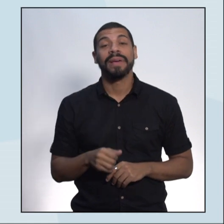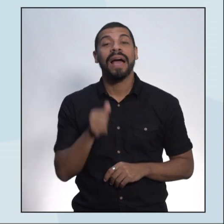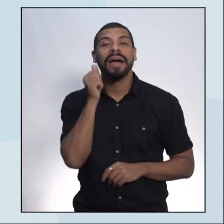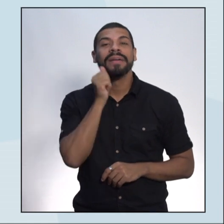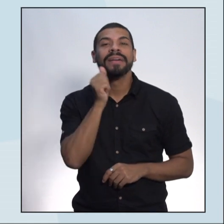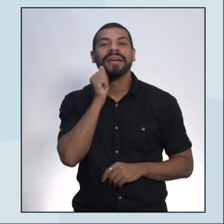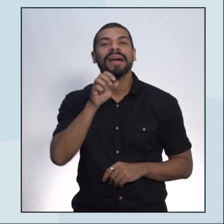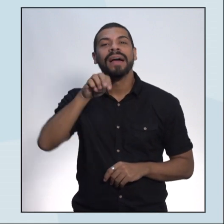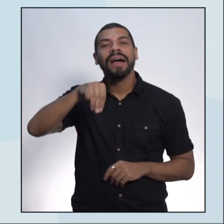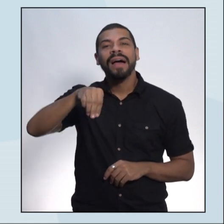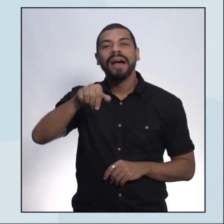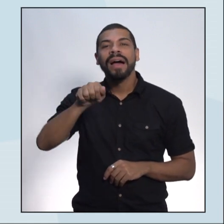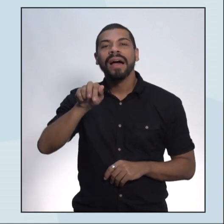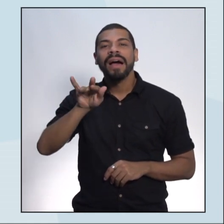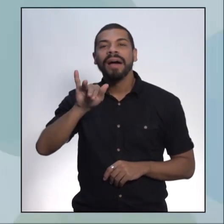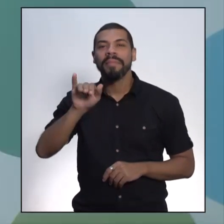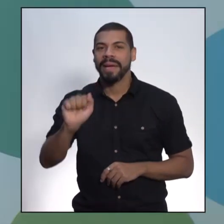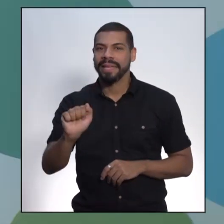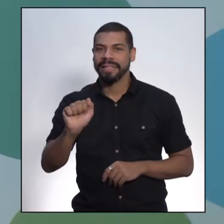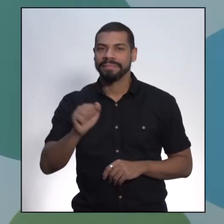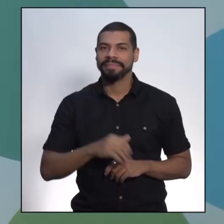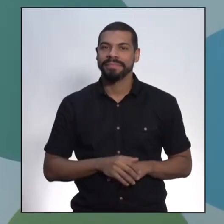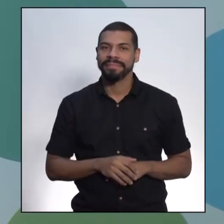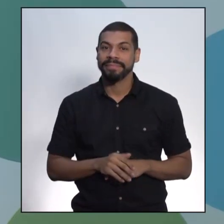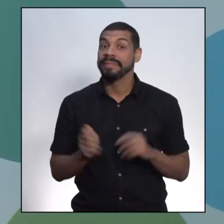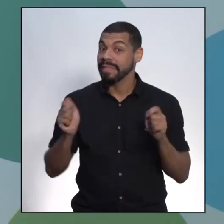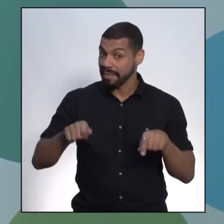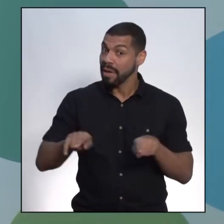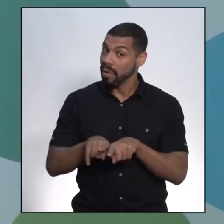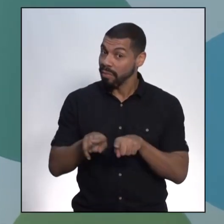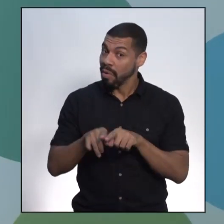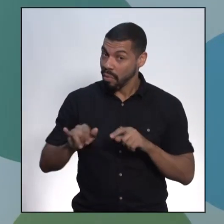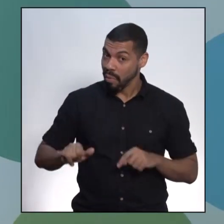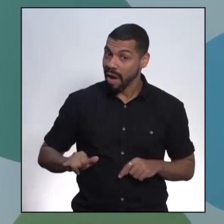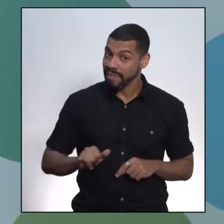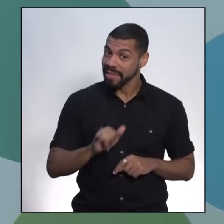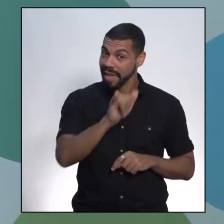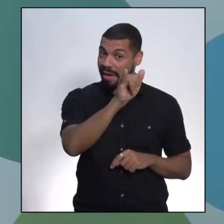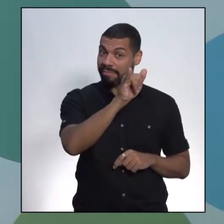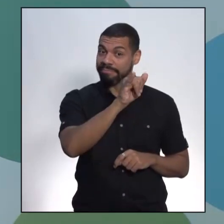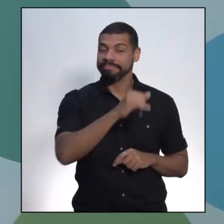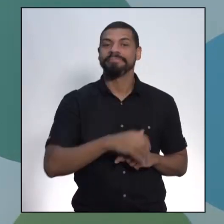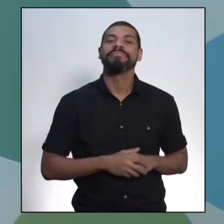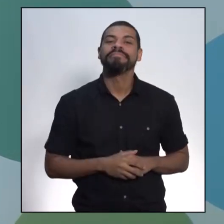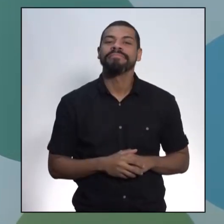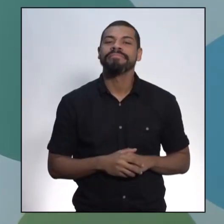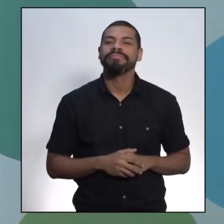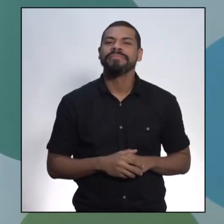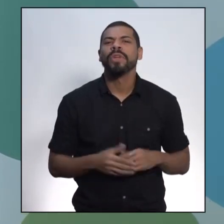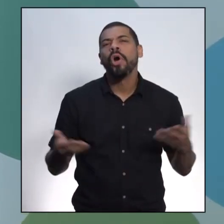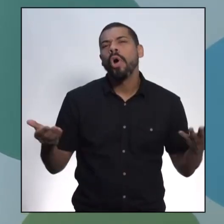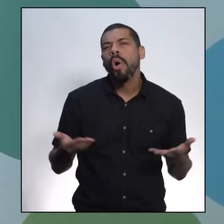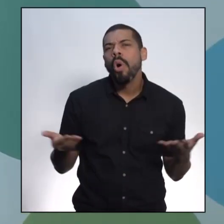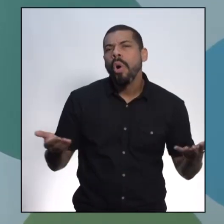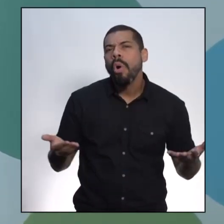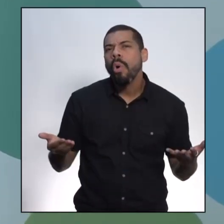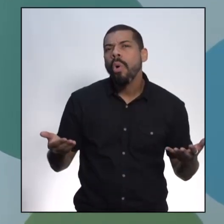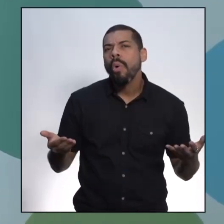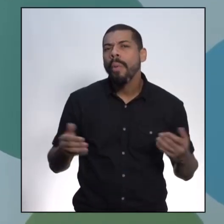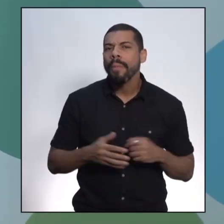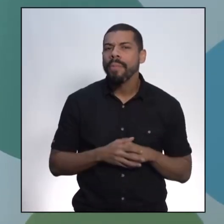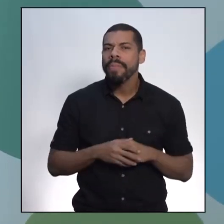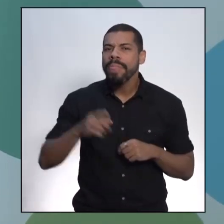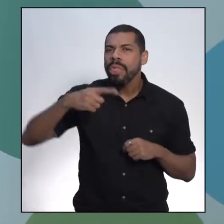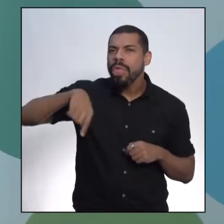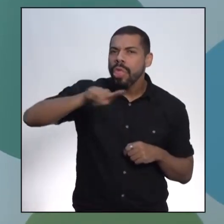falou. Eu queria acrescentar, eu sempre falo do avião, que foi brasileiro. E uma coisa que hoje parece simples, acho que tem em todas